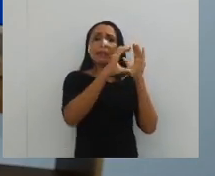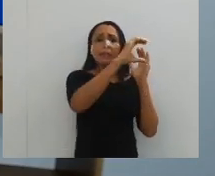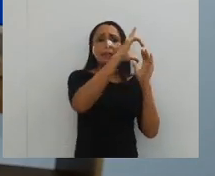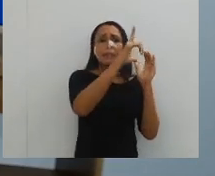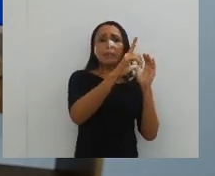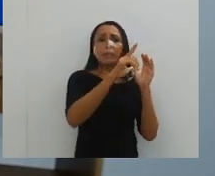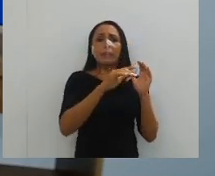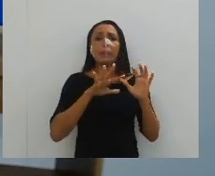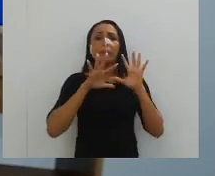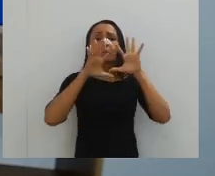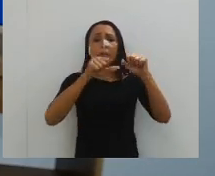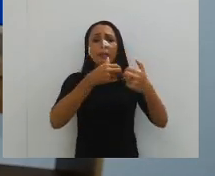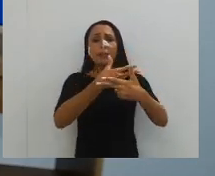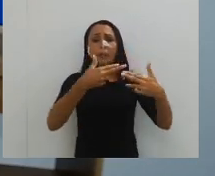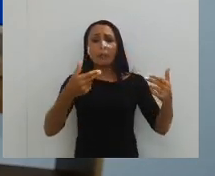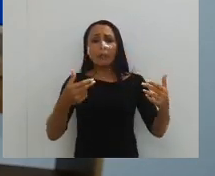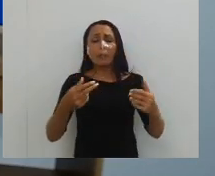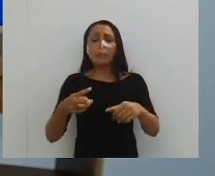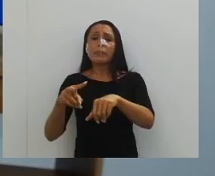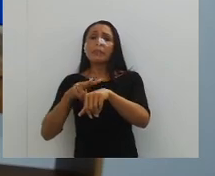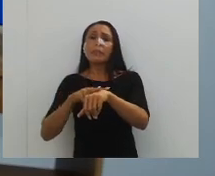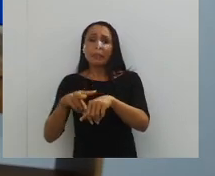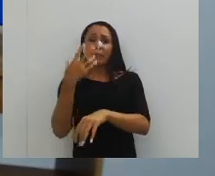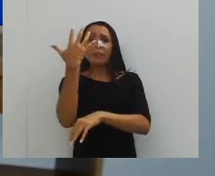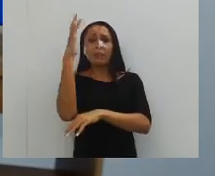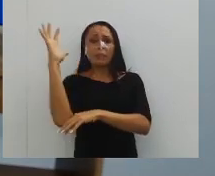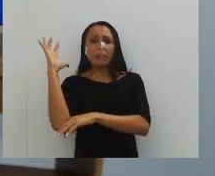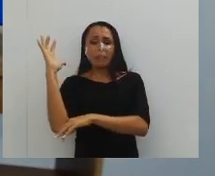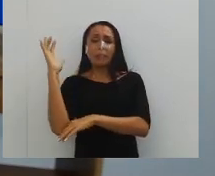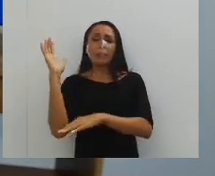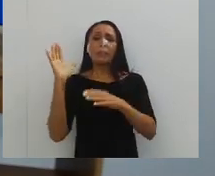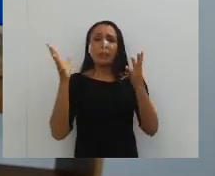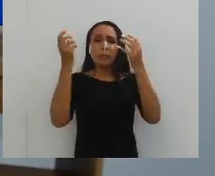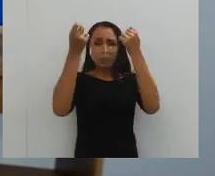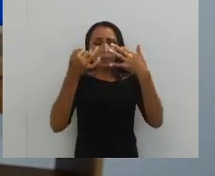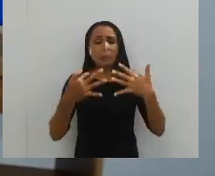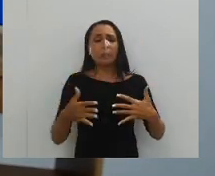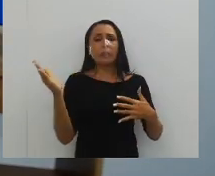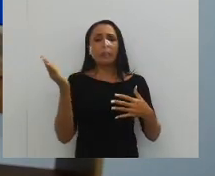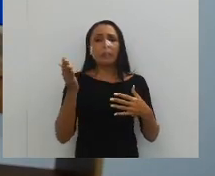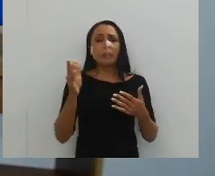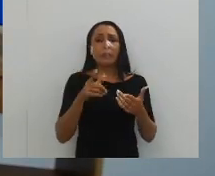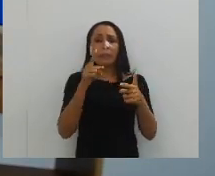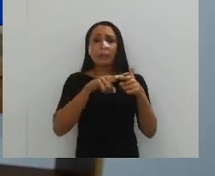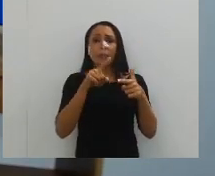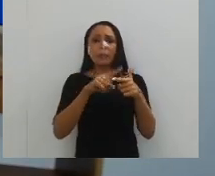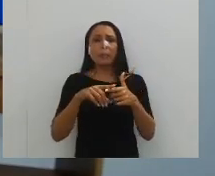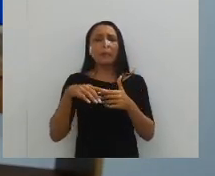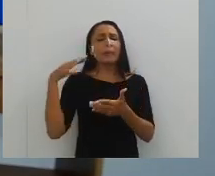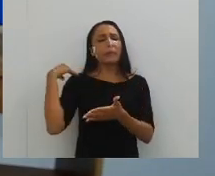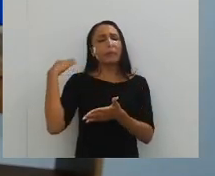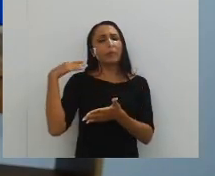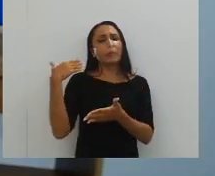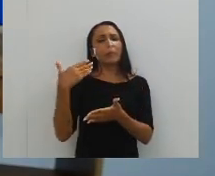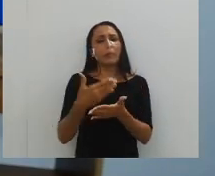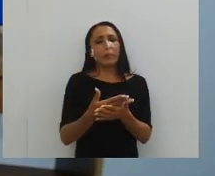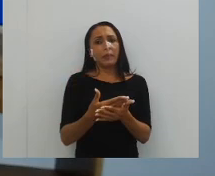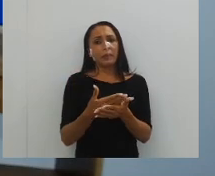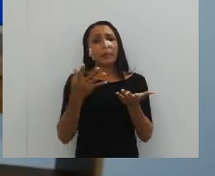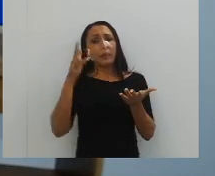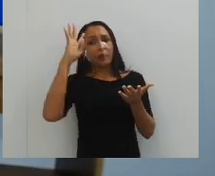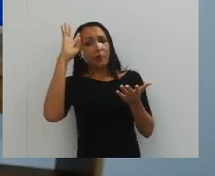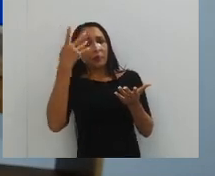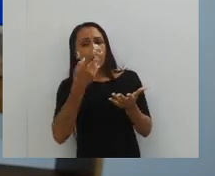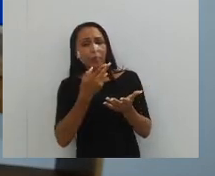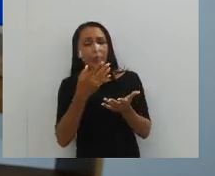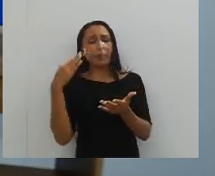para classificar vegetal. Eu mostrei a vocês como é que ele resolveu esse problema, tá? Que é um problema que a gente usa até hoje, ou melhor, é uma solução que a gente usa